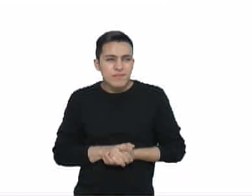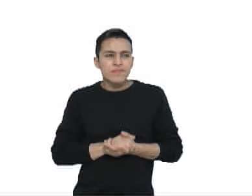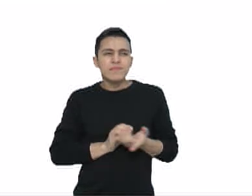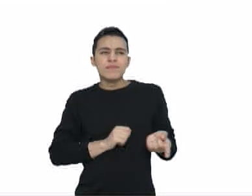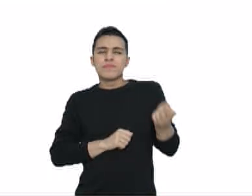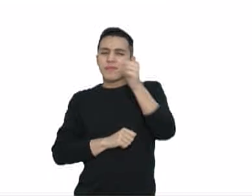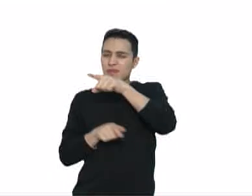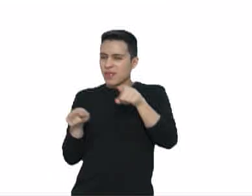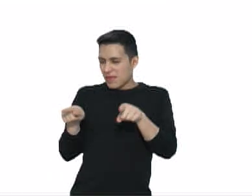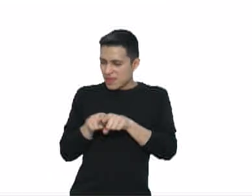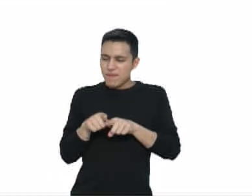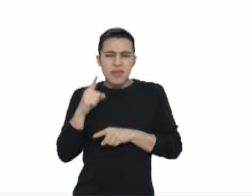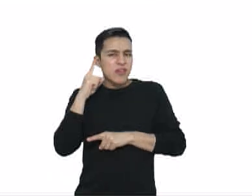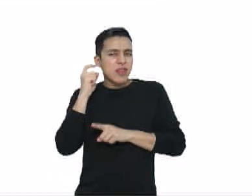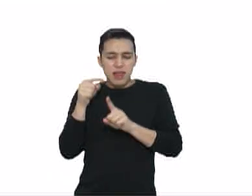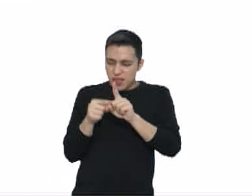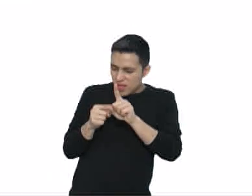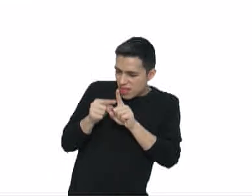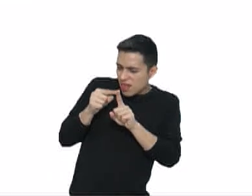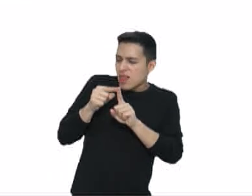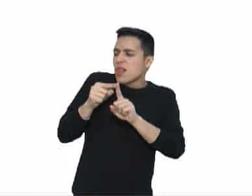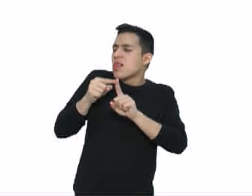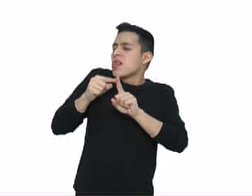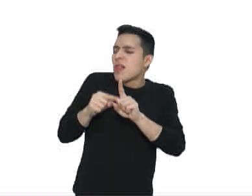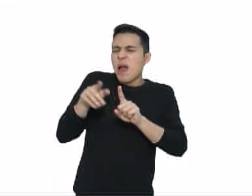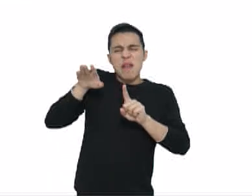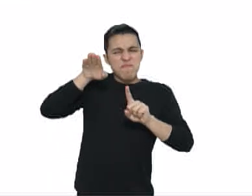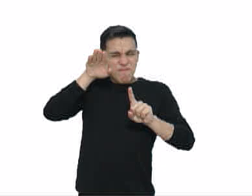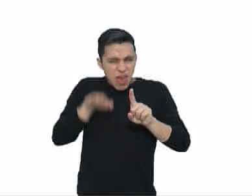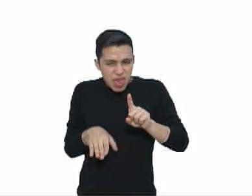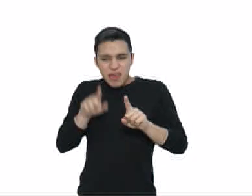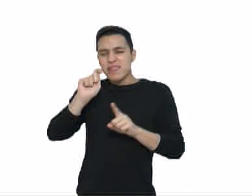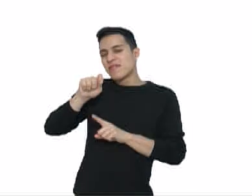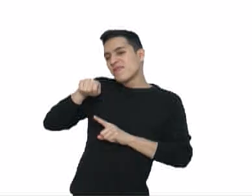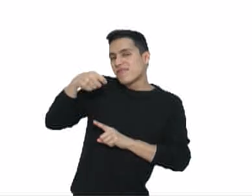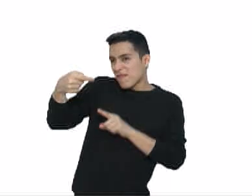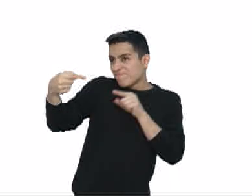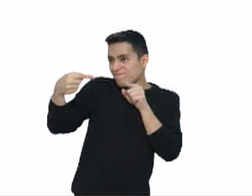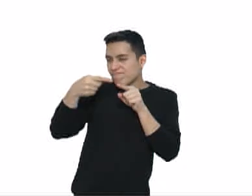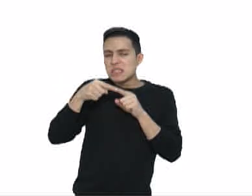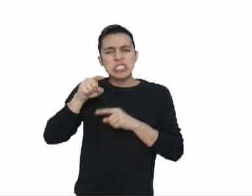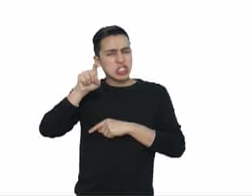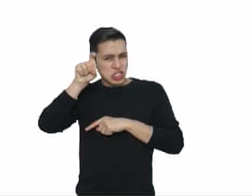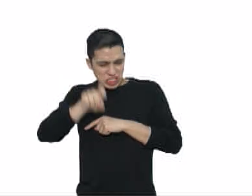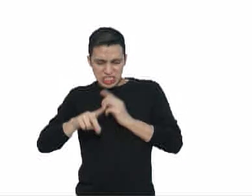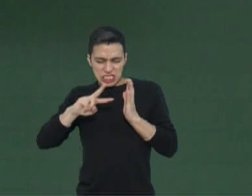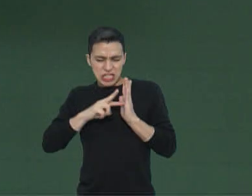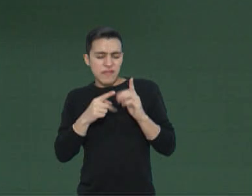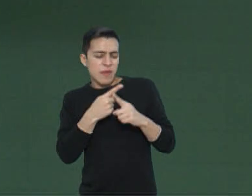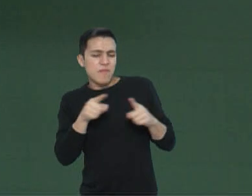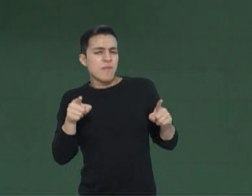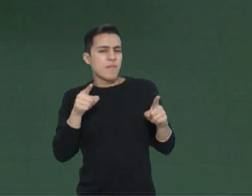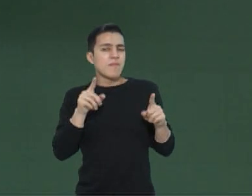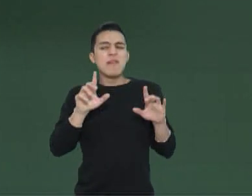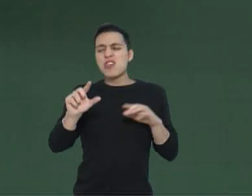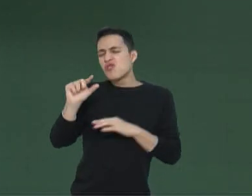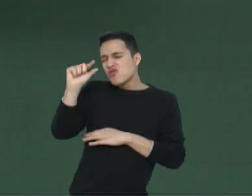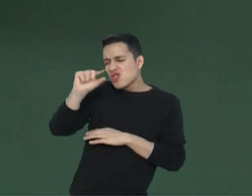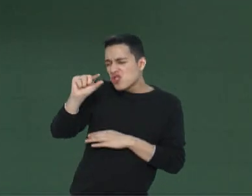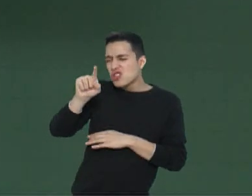Temos sons de intensidade baixa, que são representados pelo X, que representa a nota musical, só que o X minúsculo, o